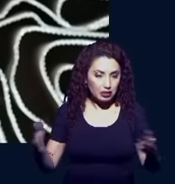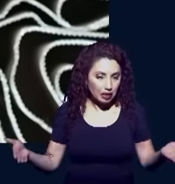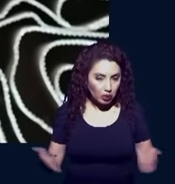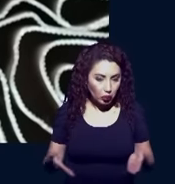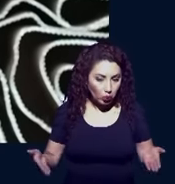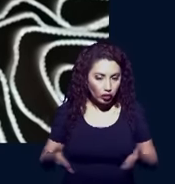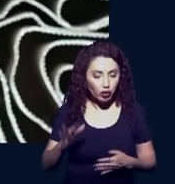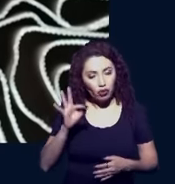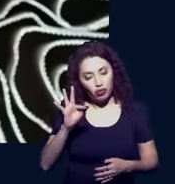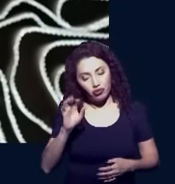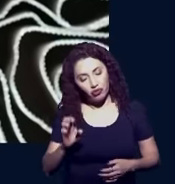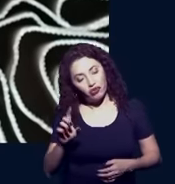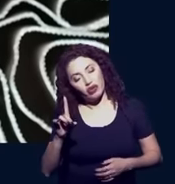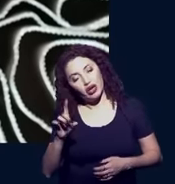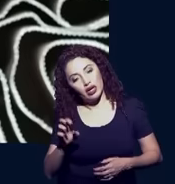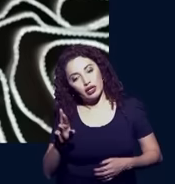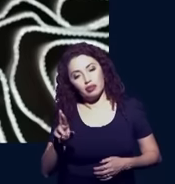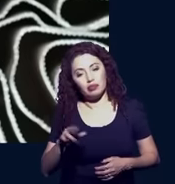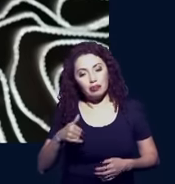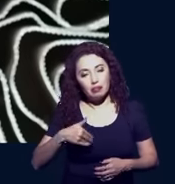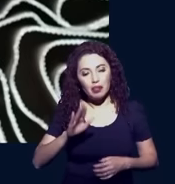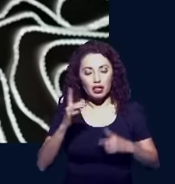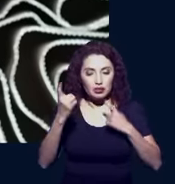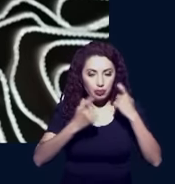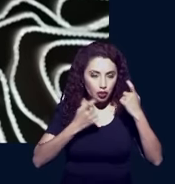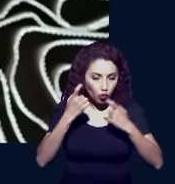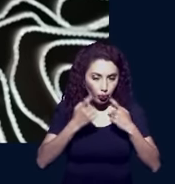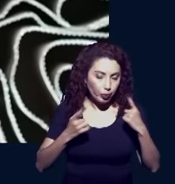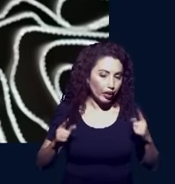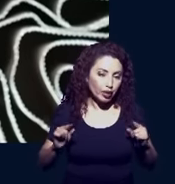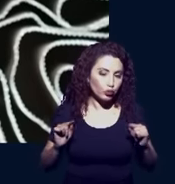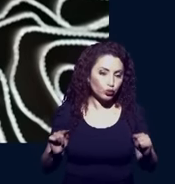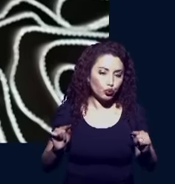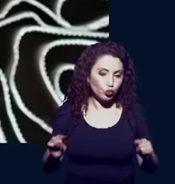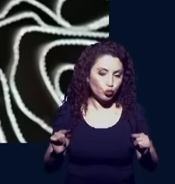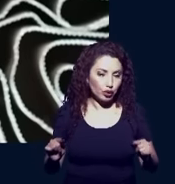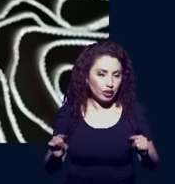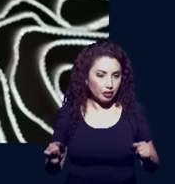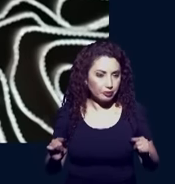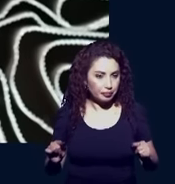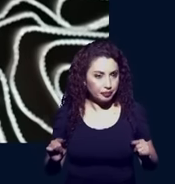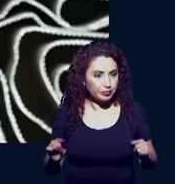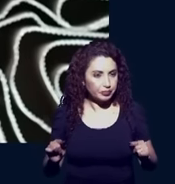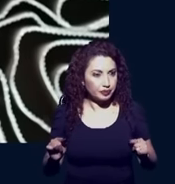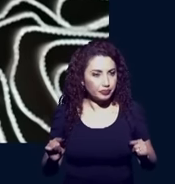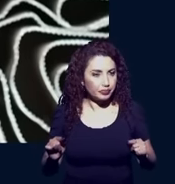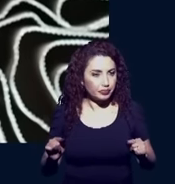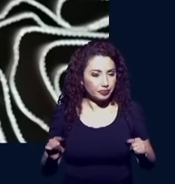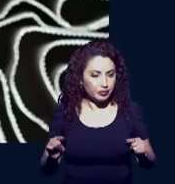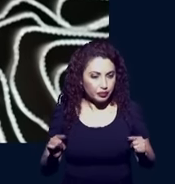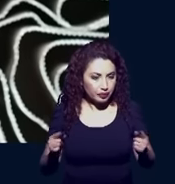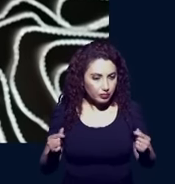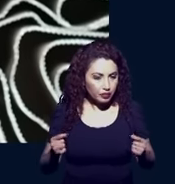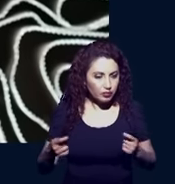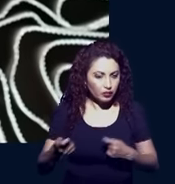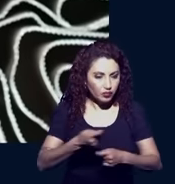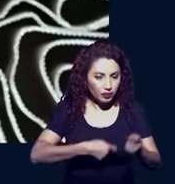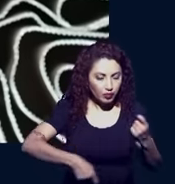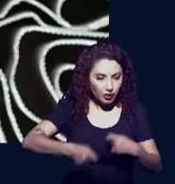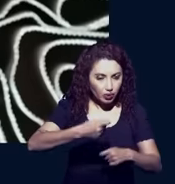ele tá mais preocupado de over tight eh a a economia do que eh